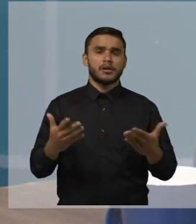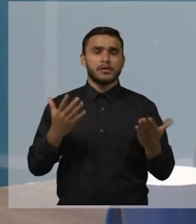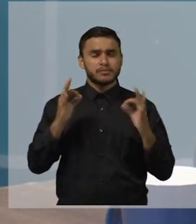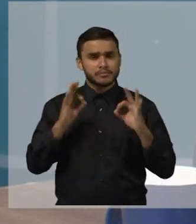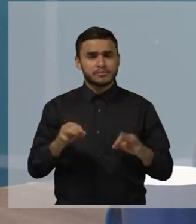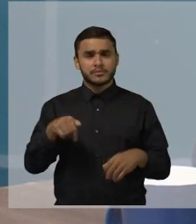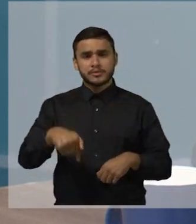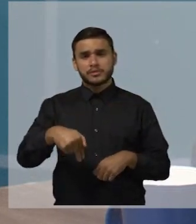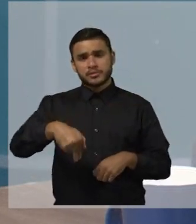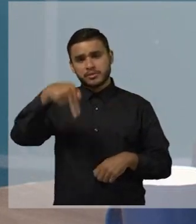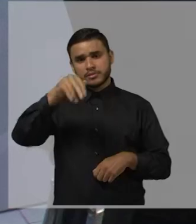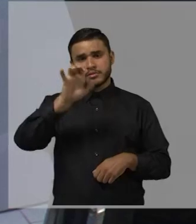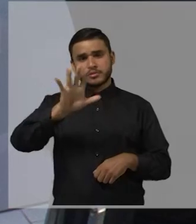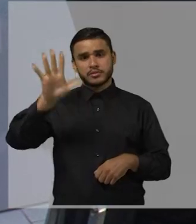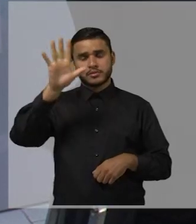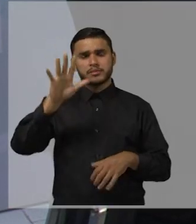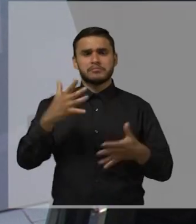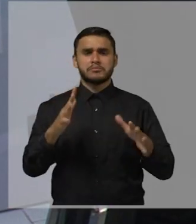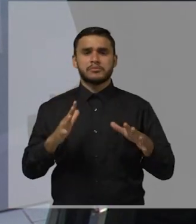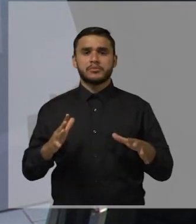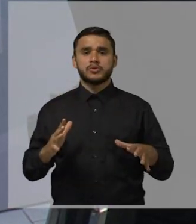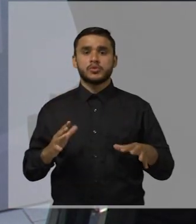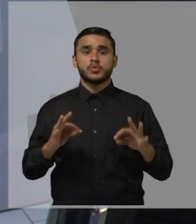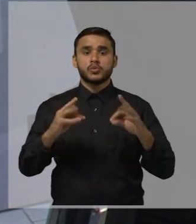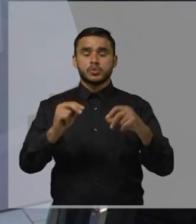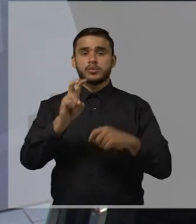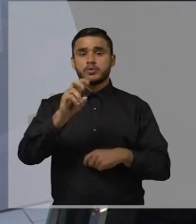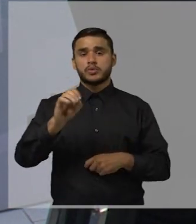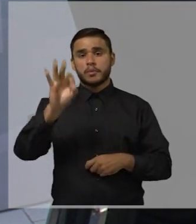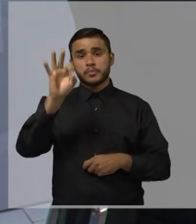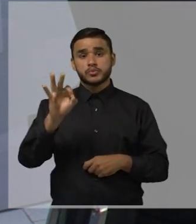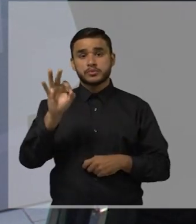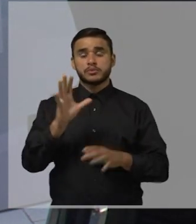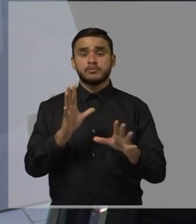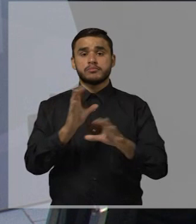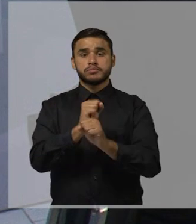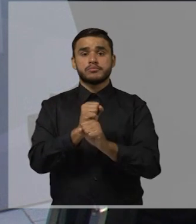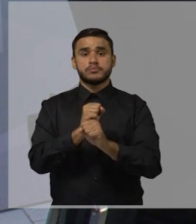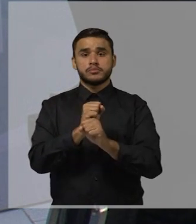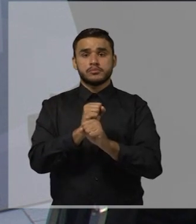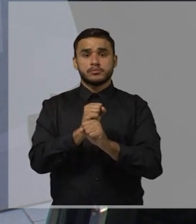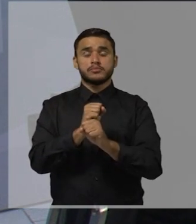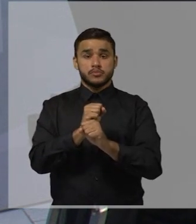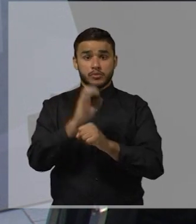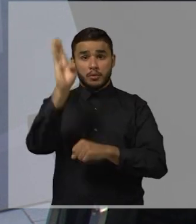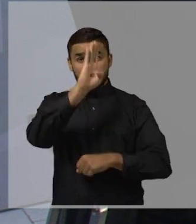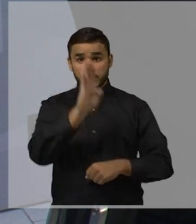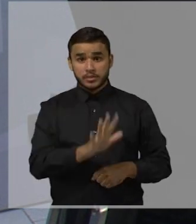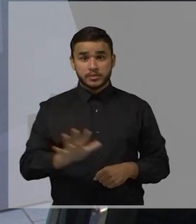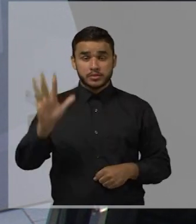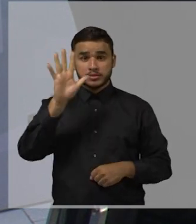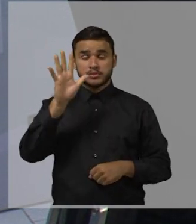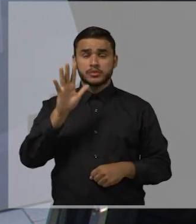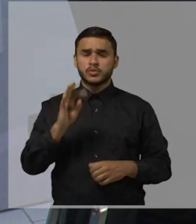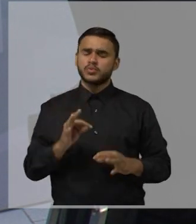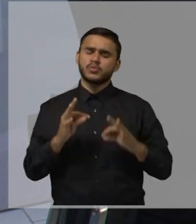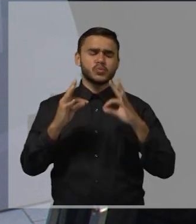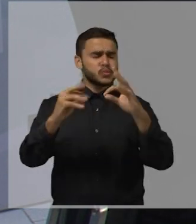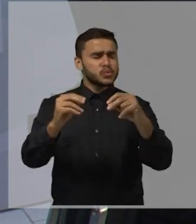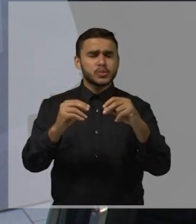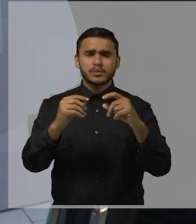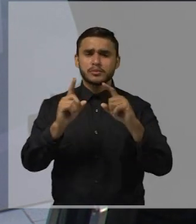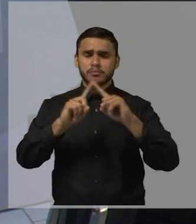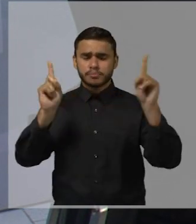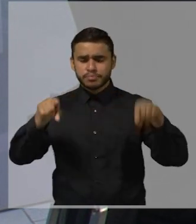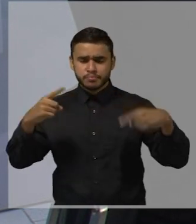de deter 50% da renda per capita brasileira, 70 anos, em meio a todos esses governos, políticas